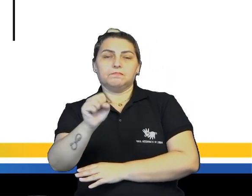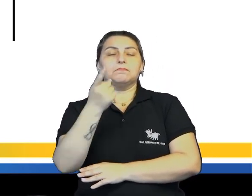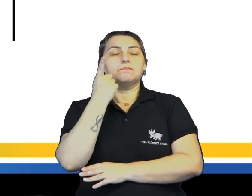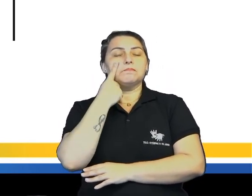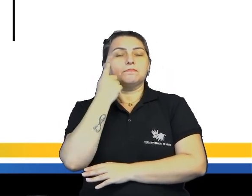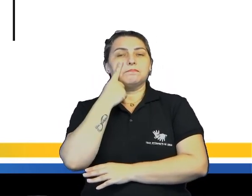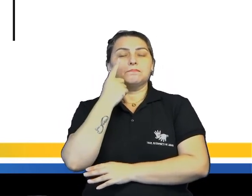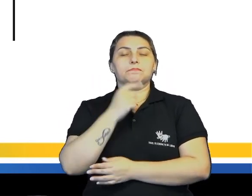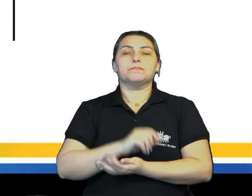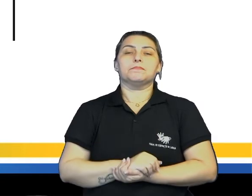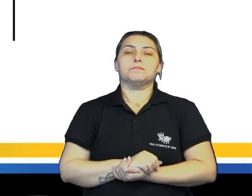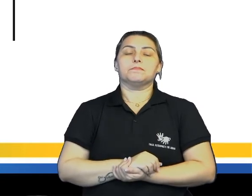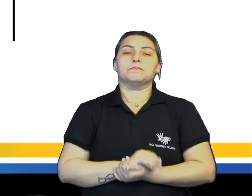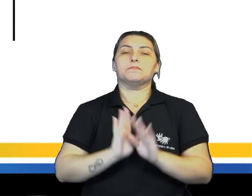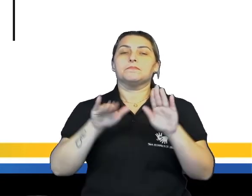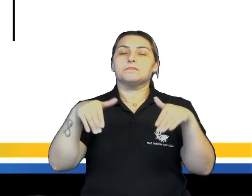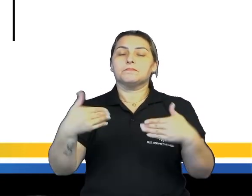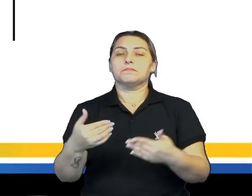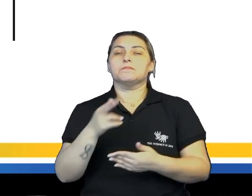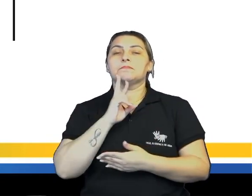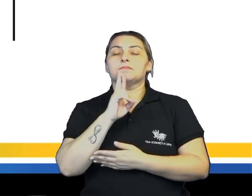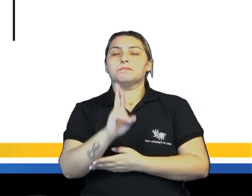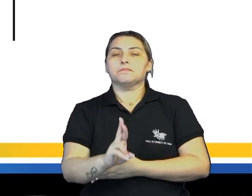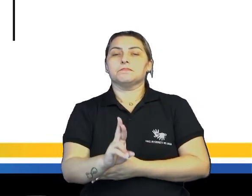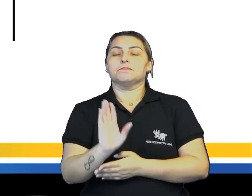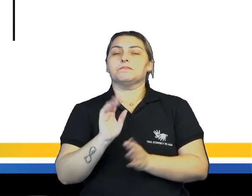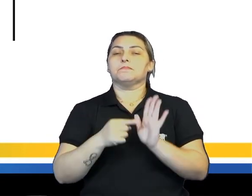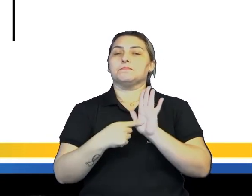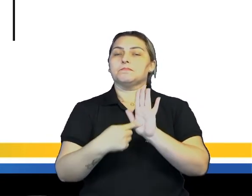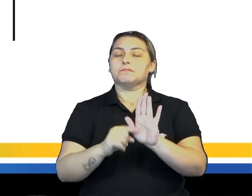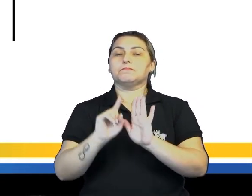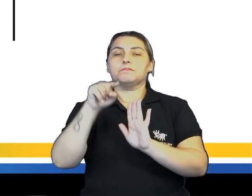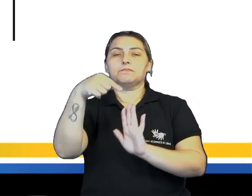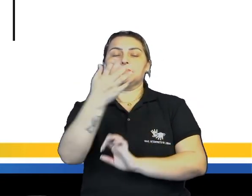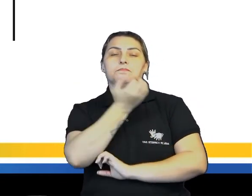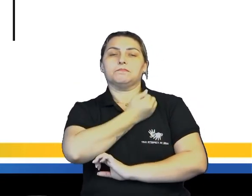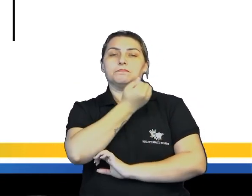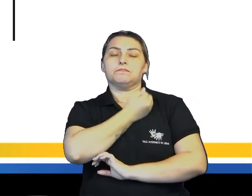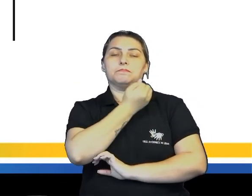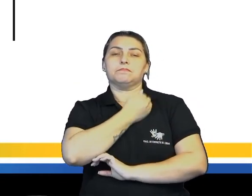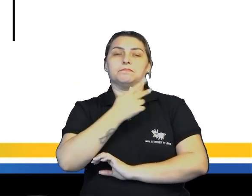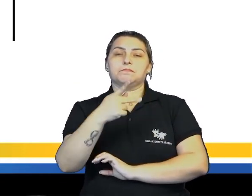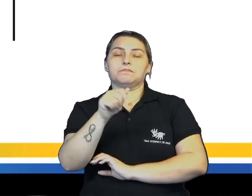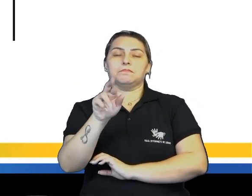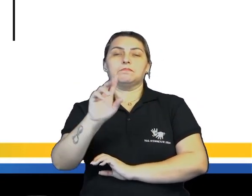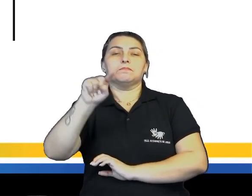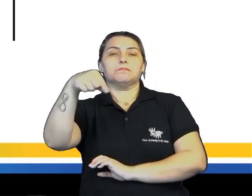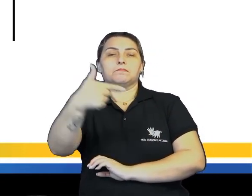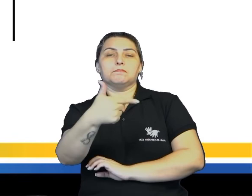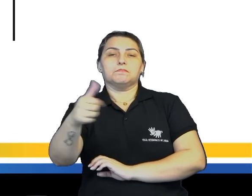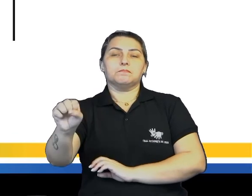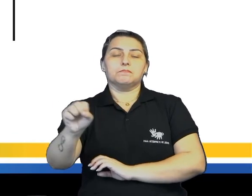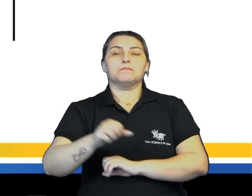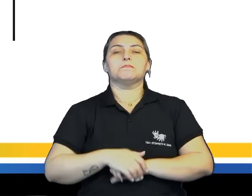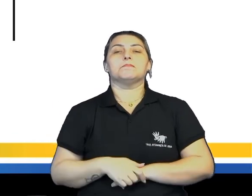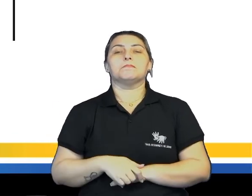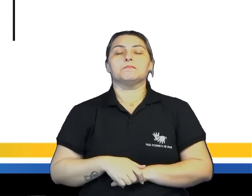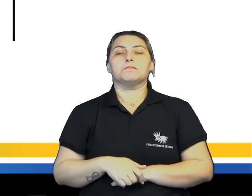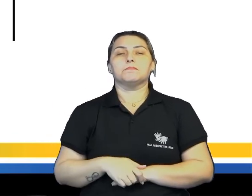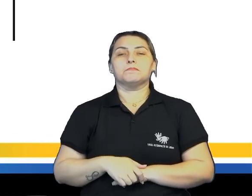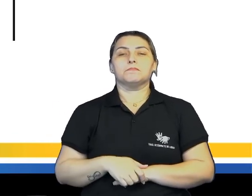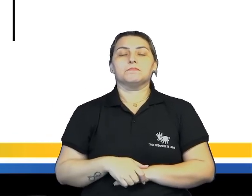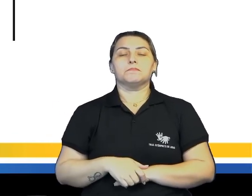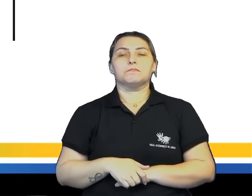Vamos observar qual das alternativas indica o próximo numeral par após o 28. Após